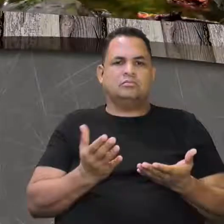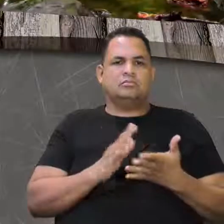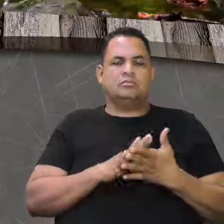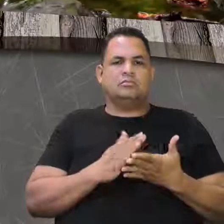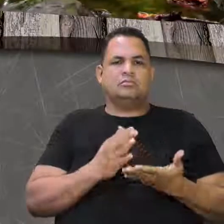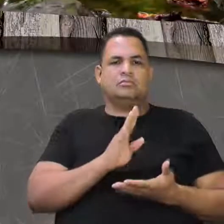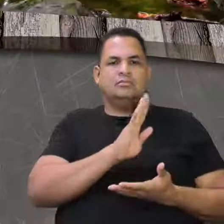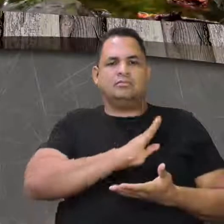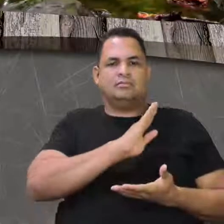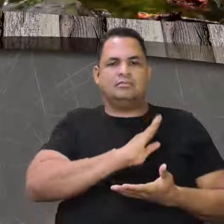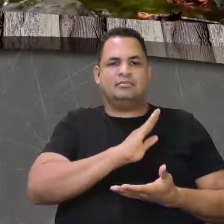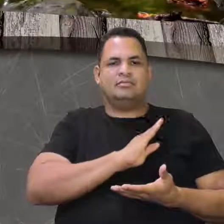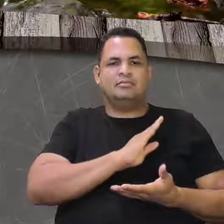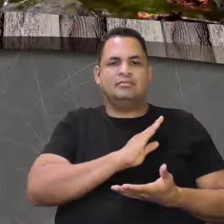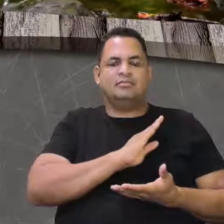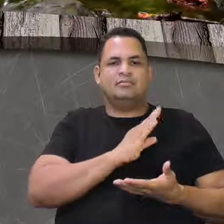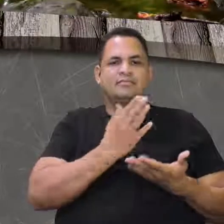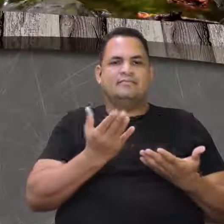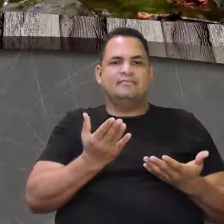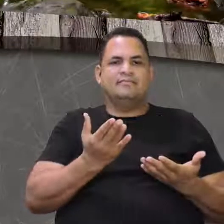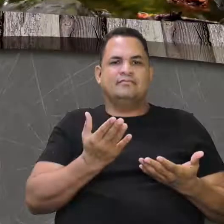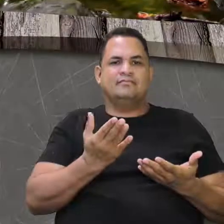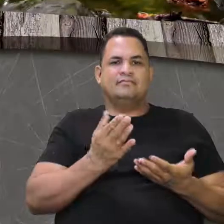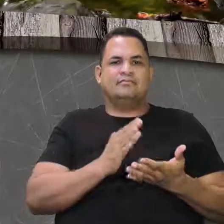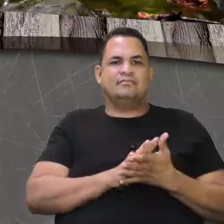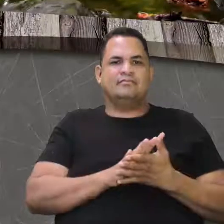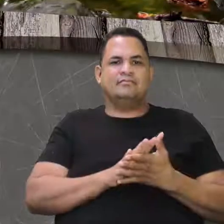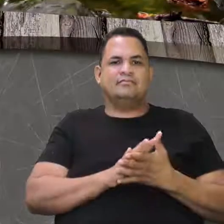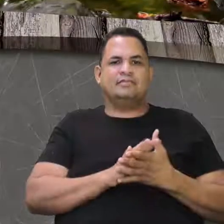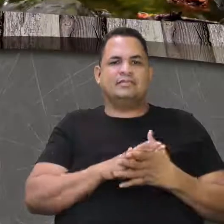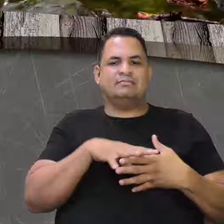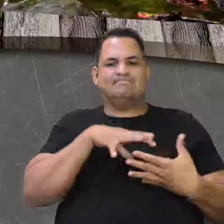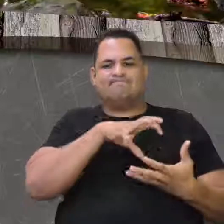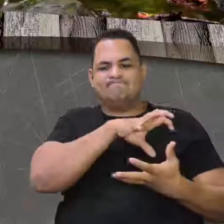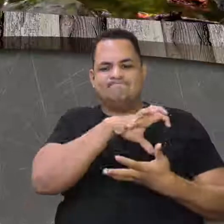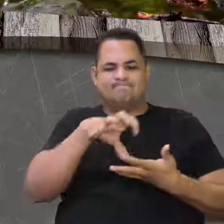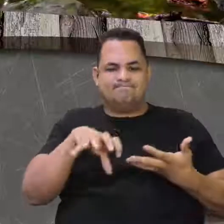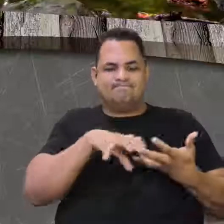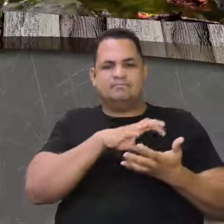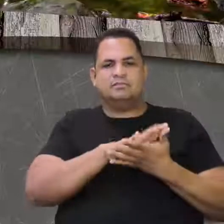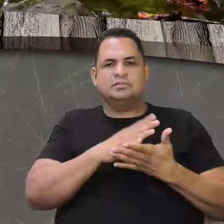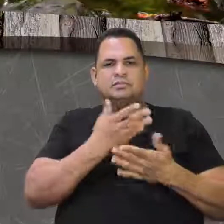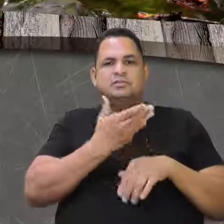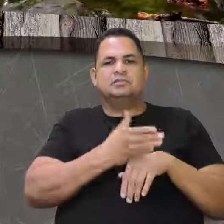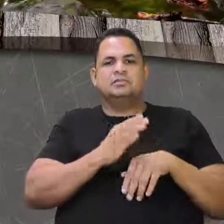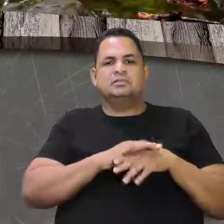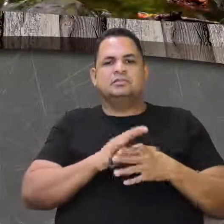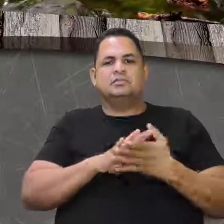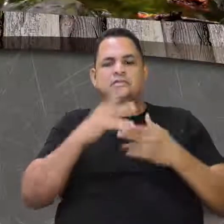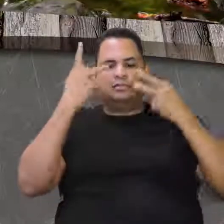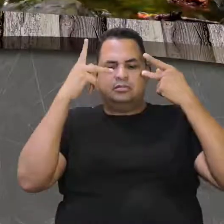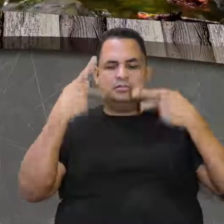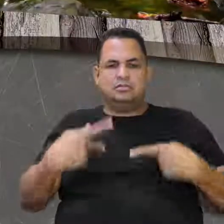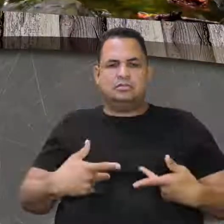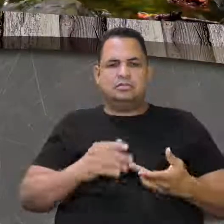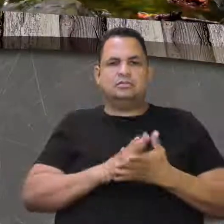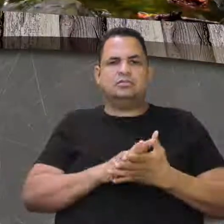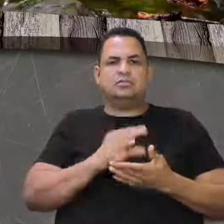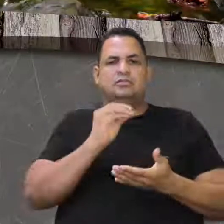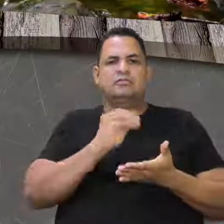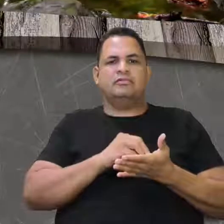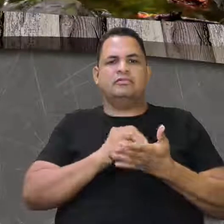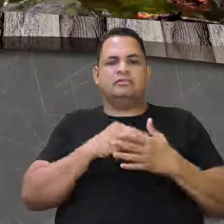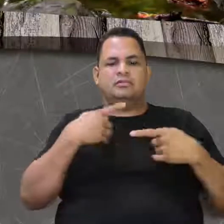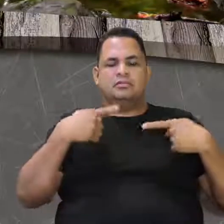meu coração, tá? De uma certa revolta nessas ações praticadas pelos seres humanos e da falta